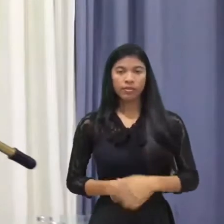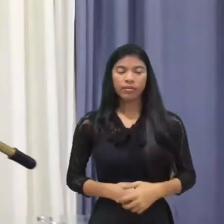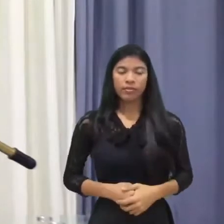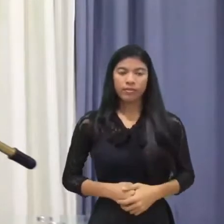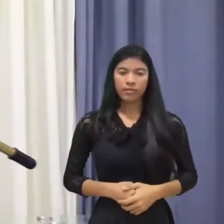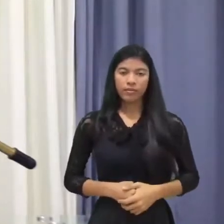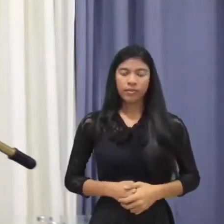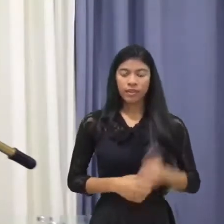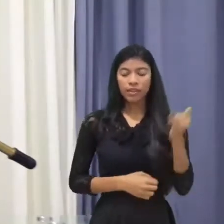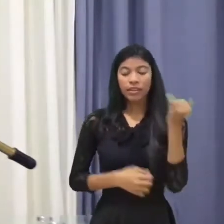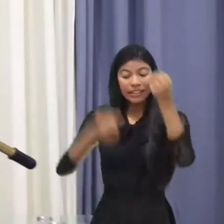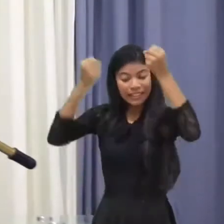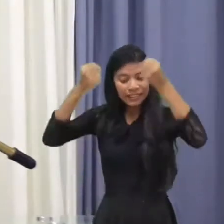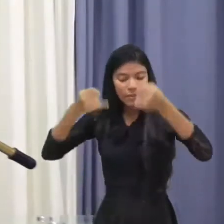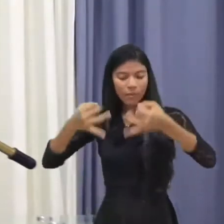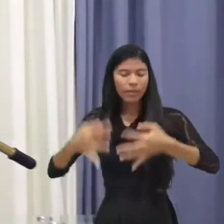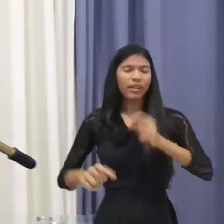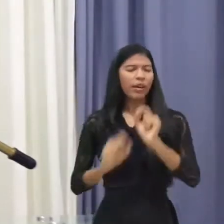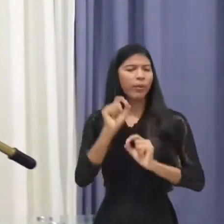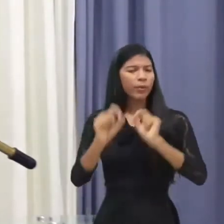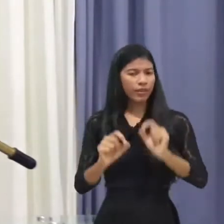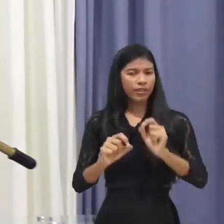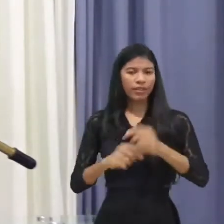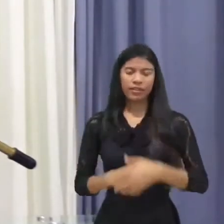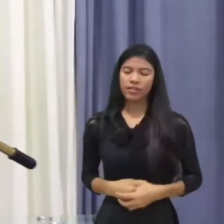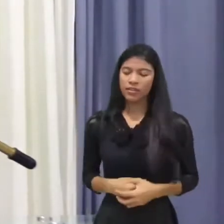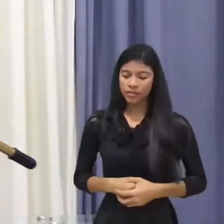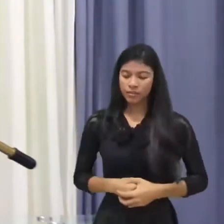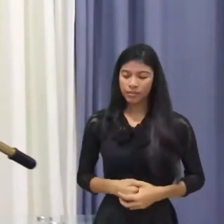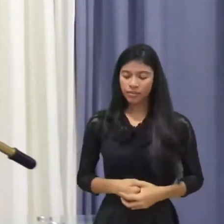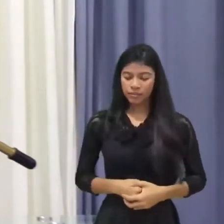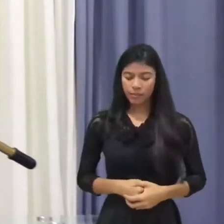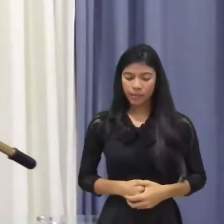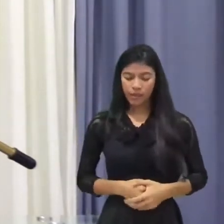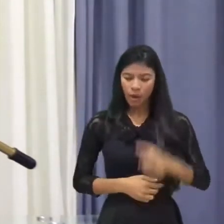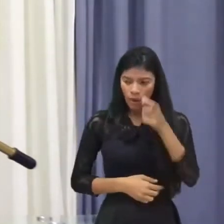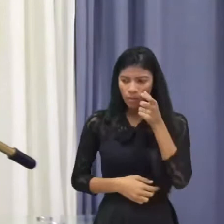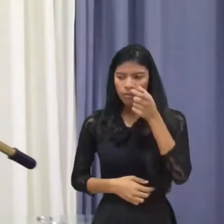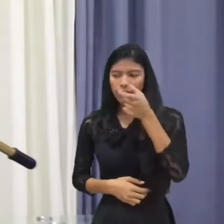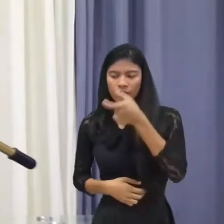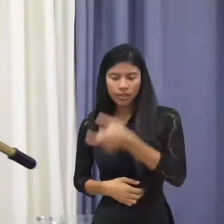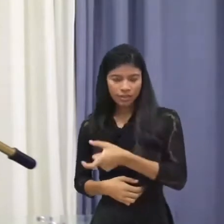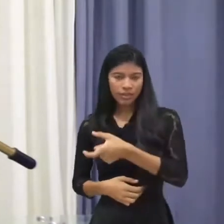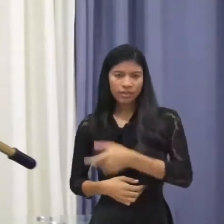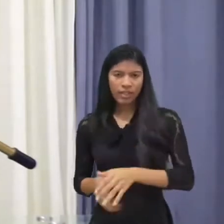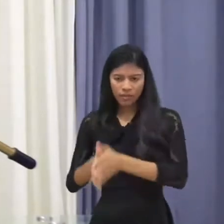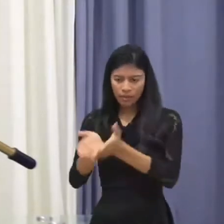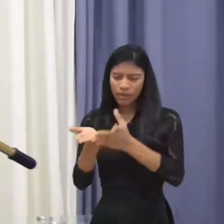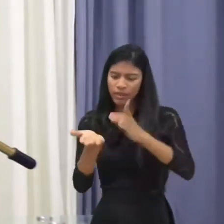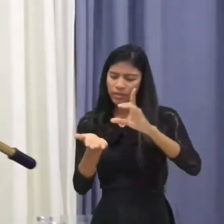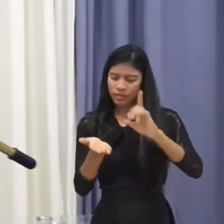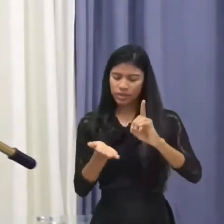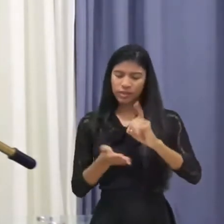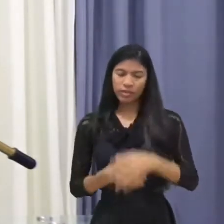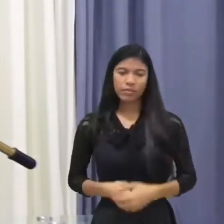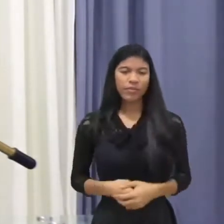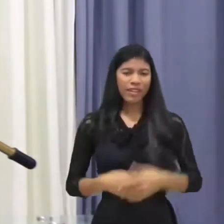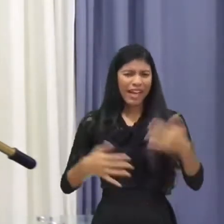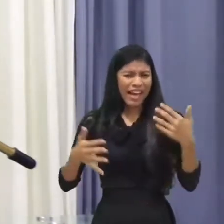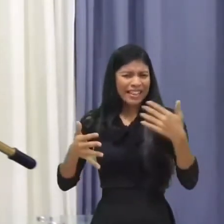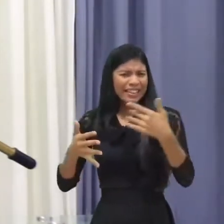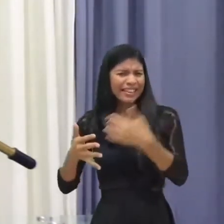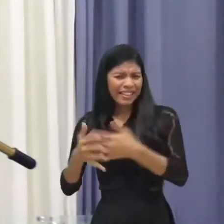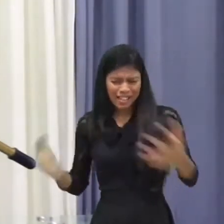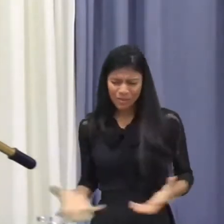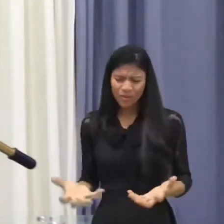ainda que guardes o mandamento imaculado, irrepreensível, até a manifestação de nosso